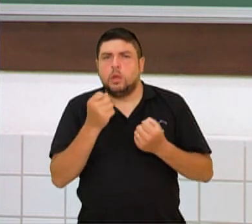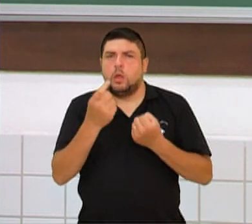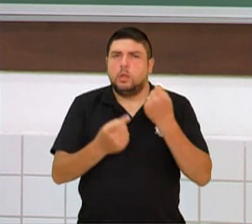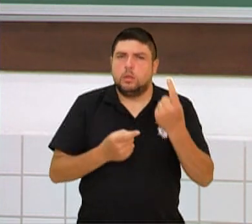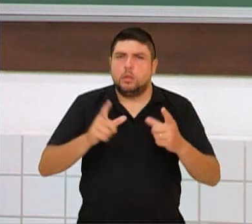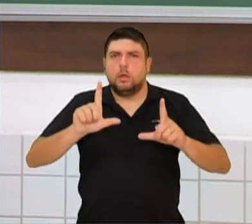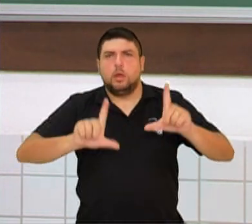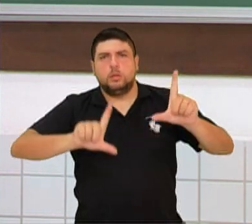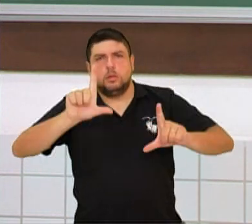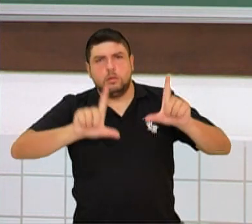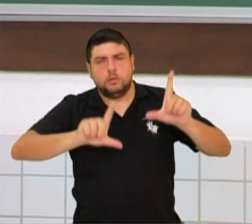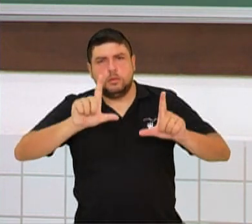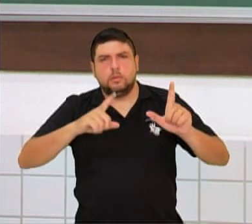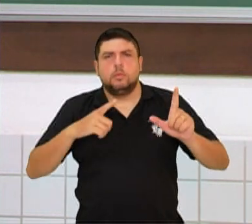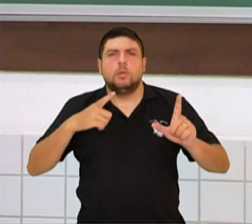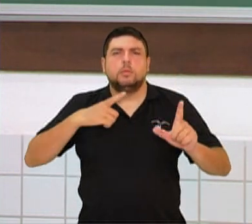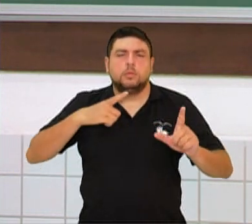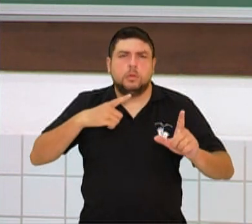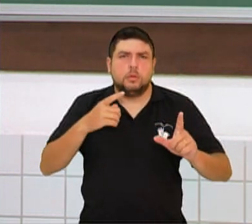né, ali sempre